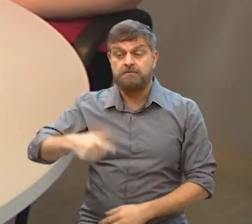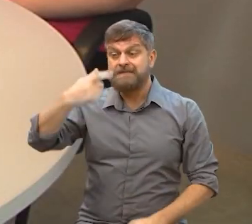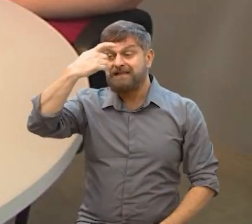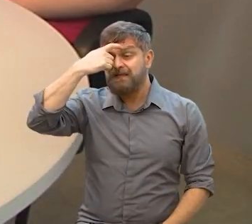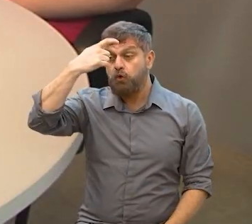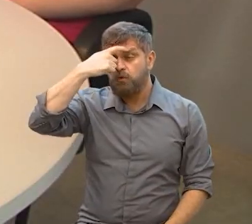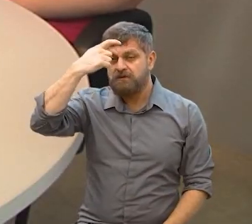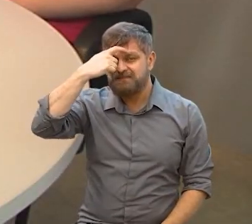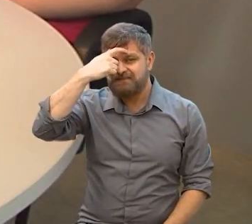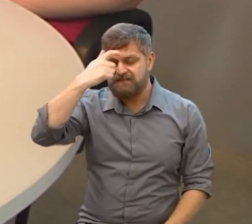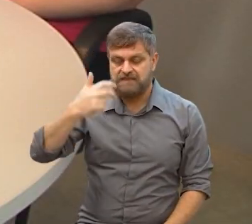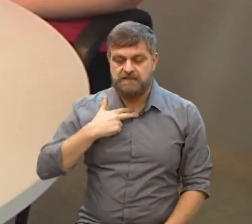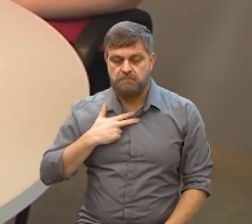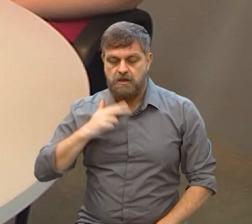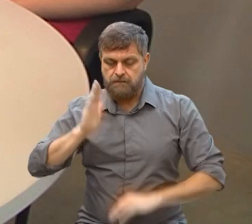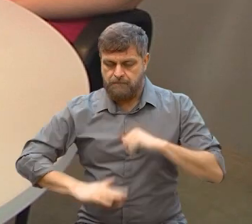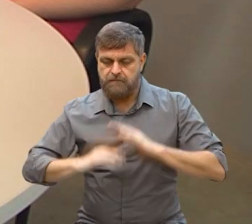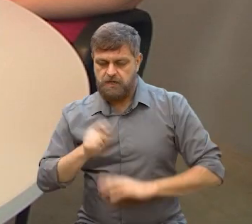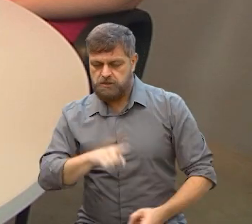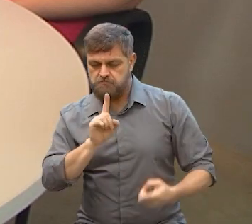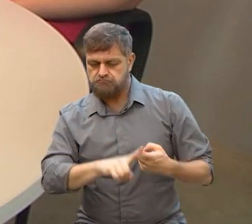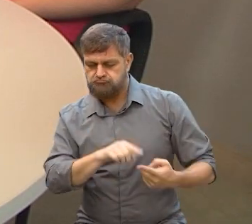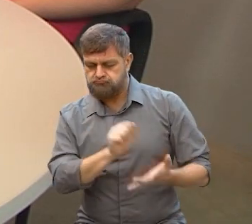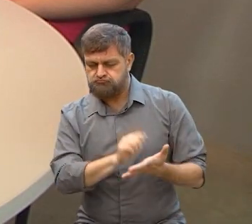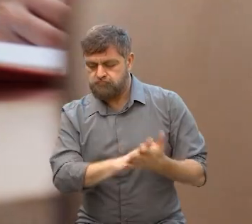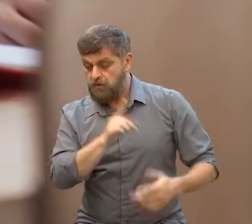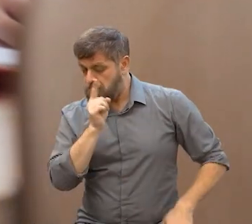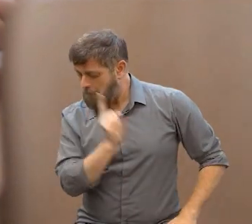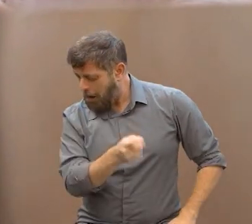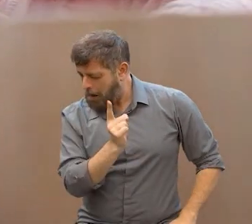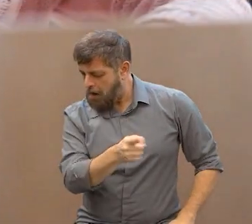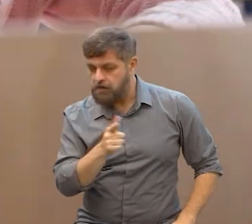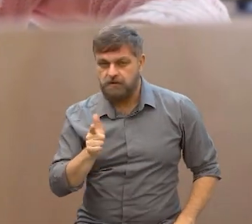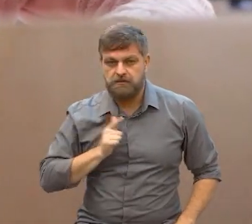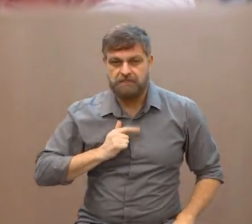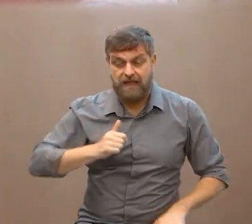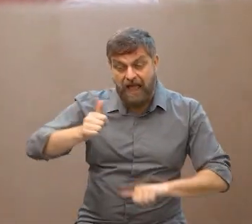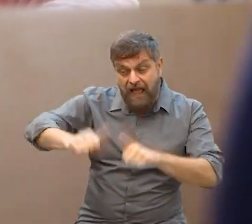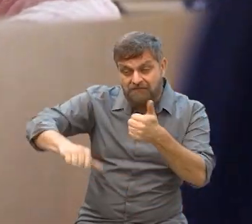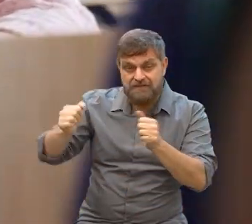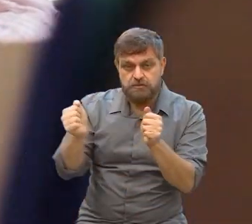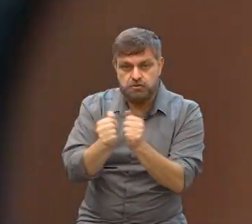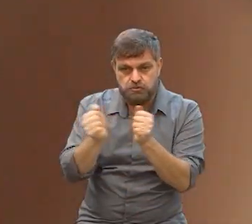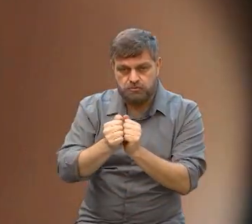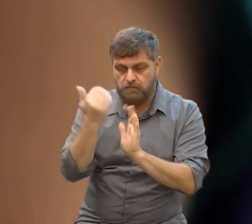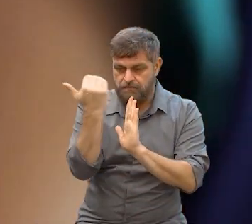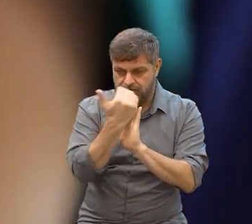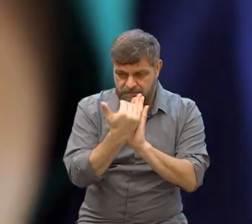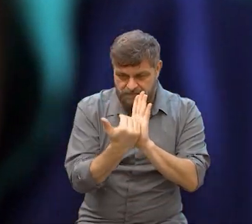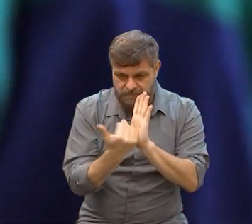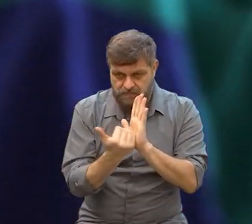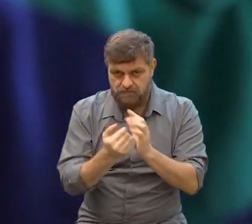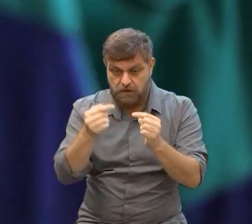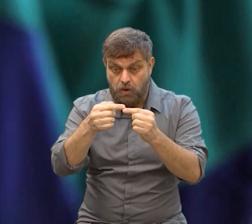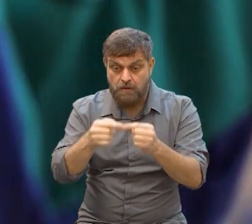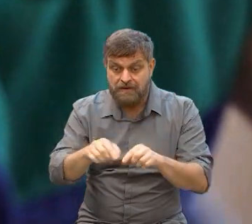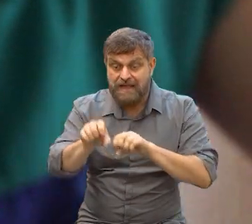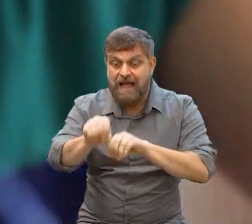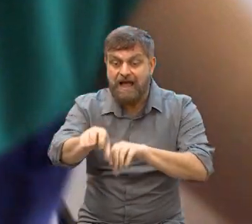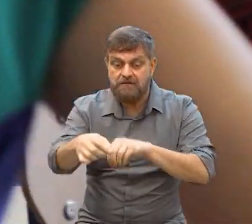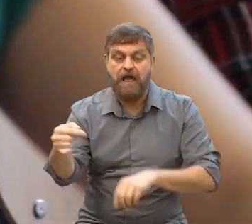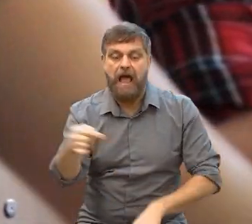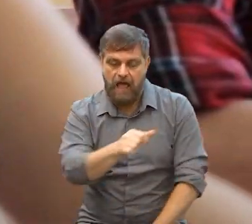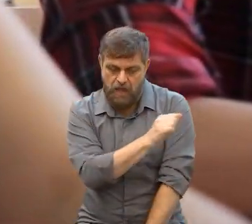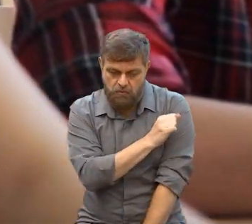do processo, não é uma reação. Né? E a avaliação, junto com o planejamento, são componentes do processo educacional para promover a